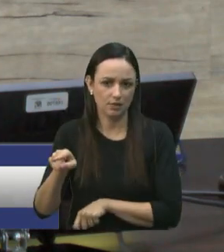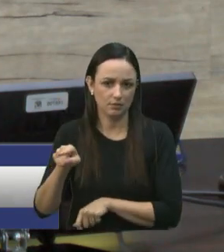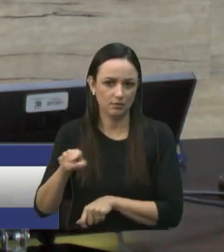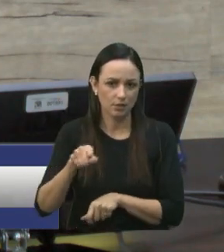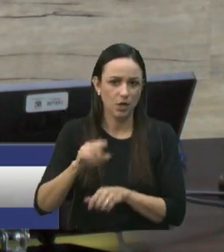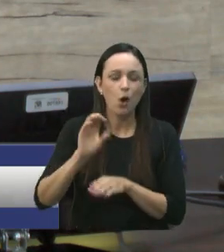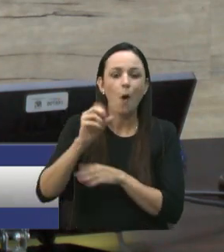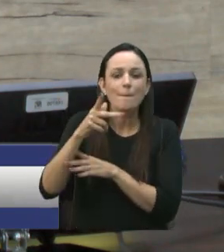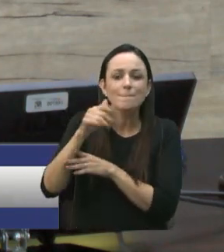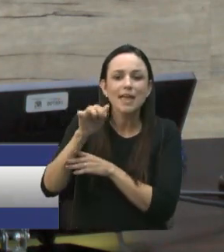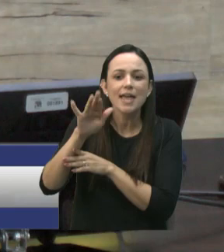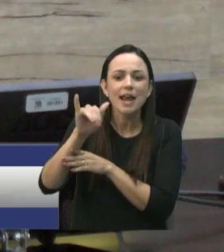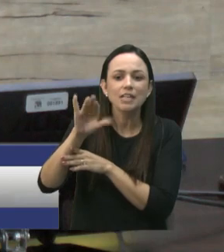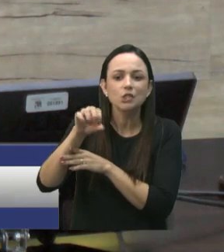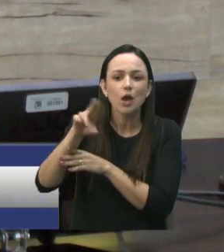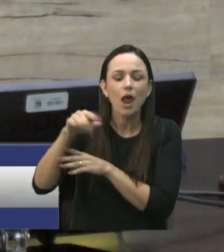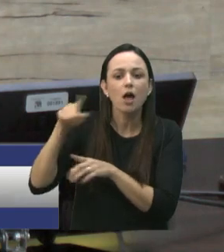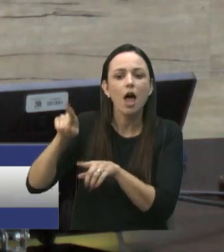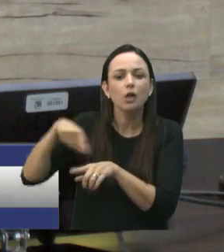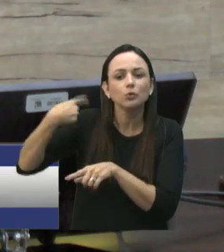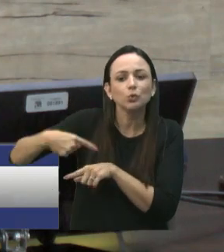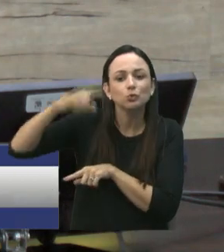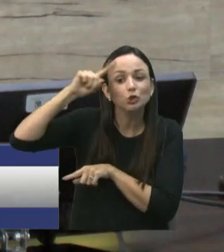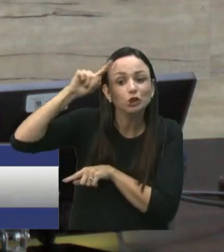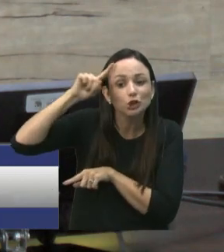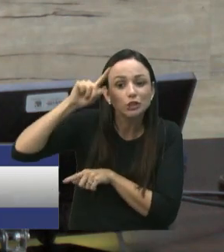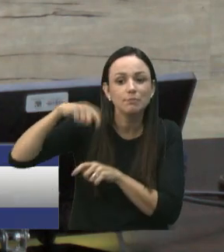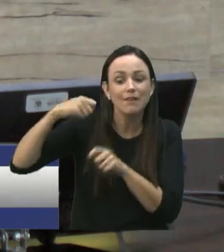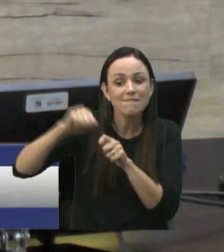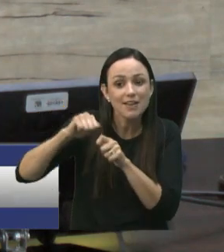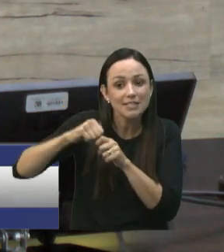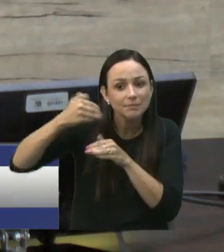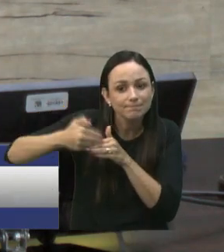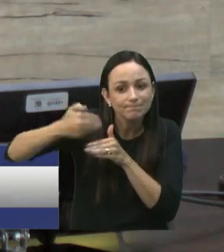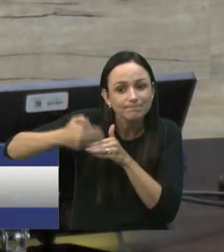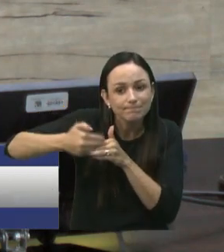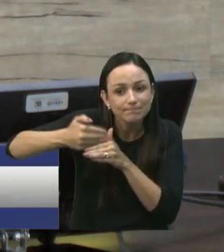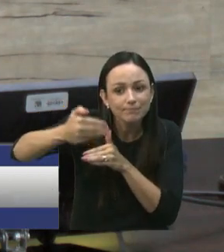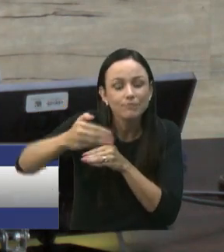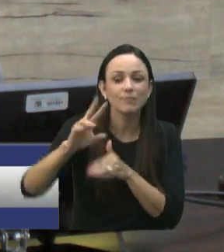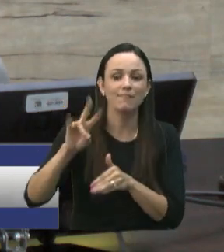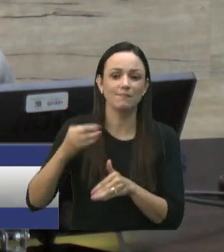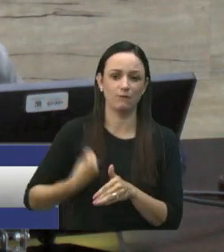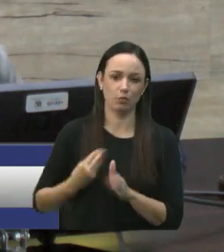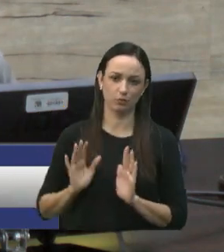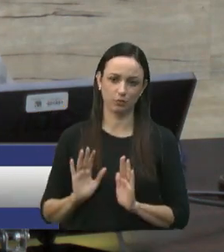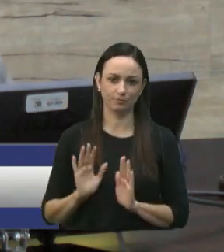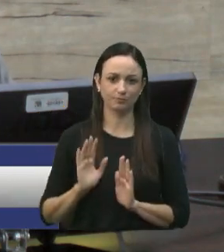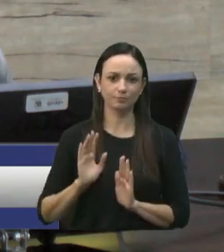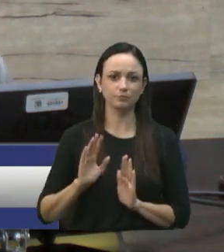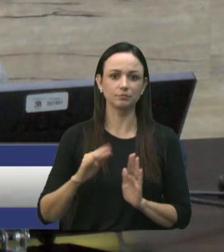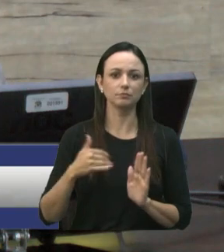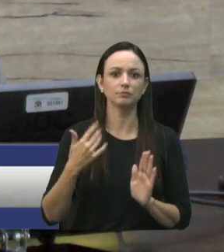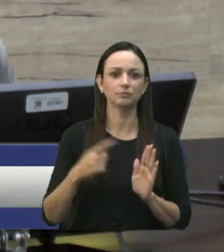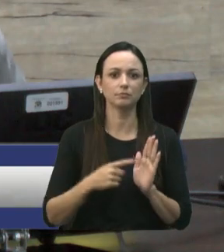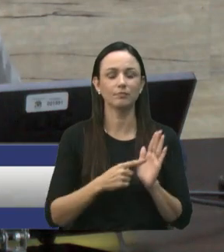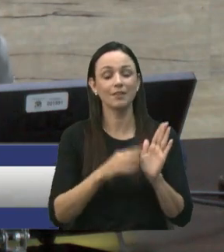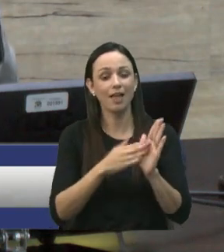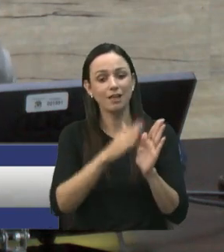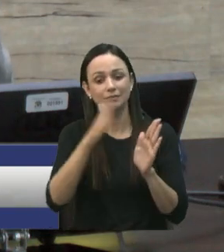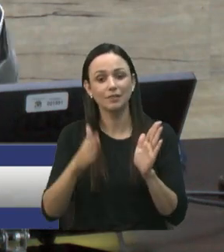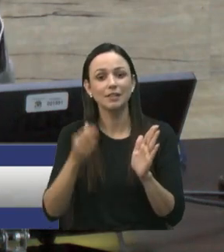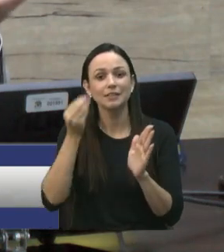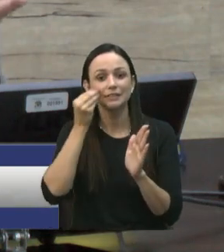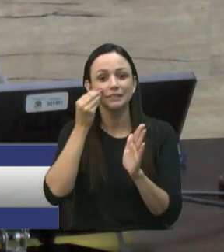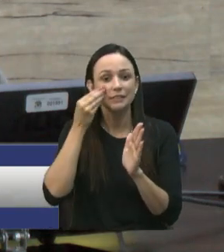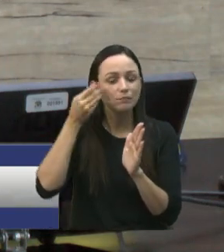dia dele. É a necessidade para ele ficar vivo dentro do processo. Então, é esse lado que a gente está tentando mergulhar em